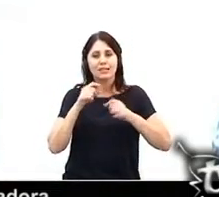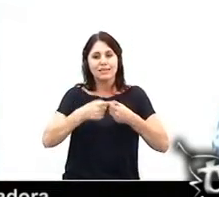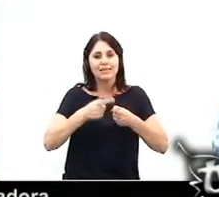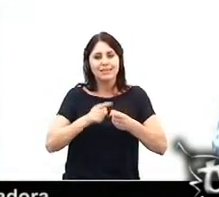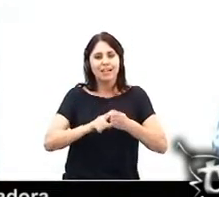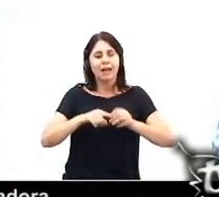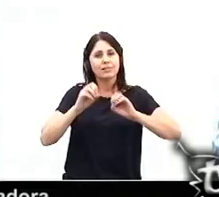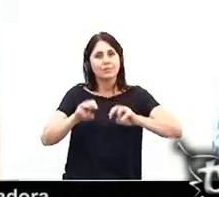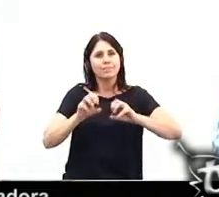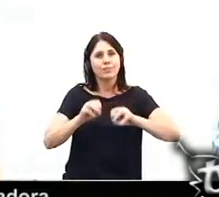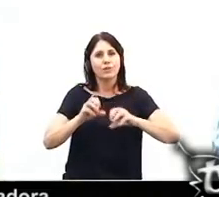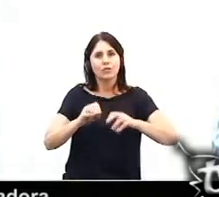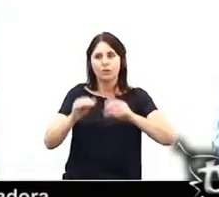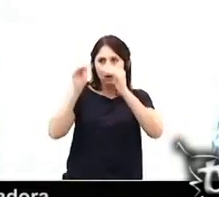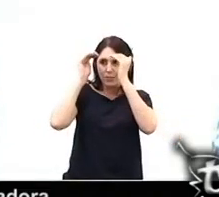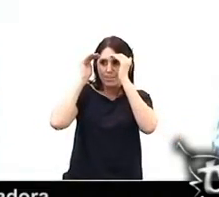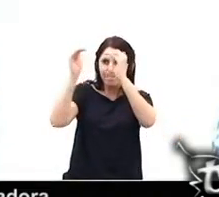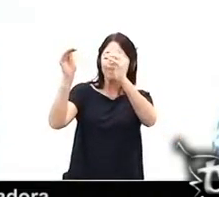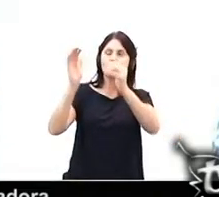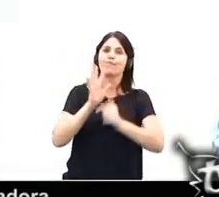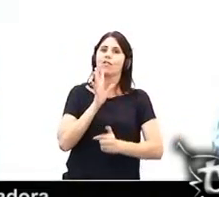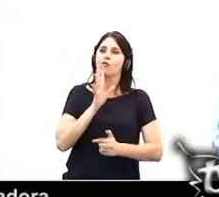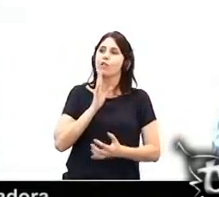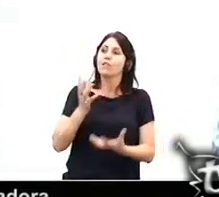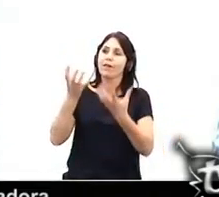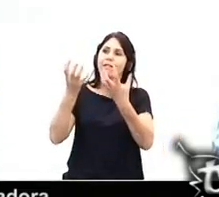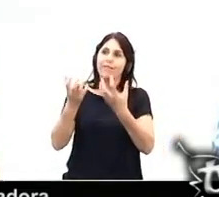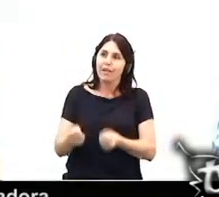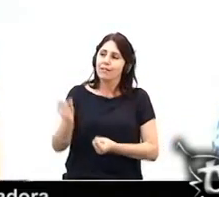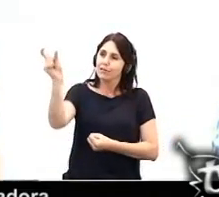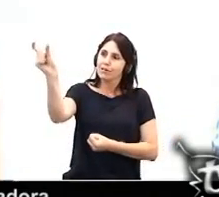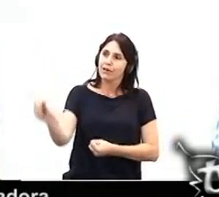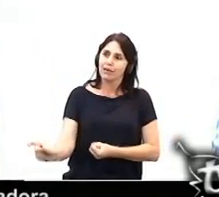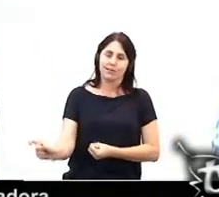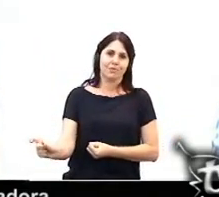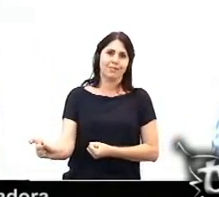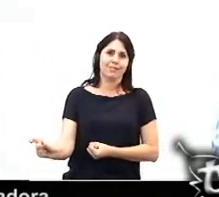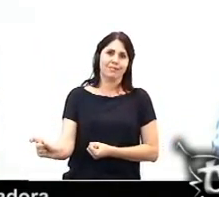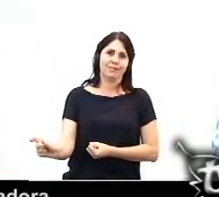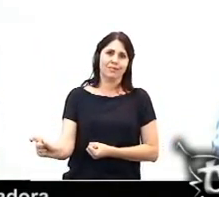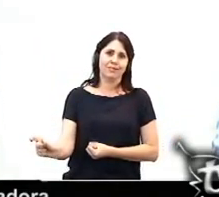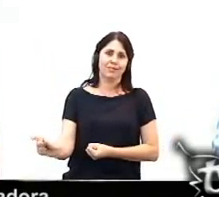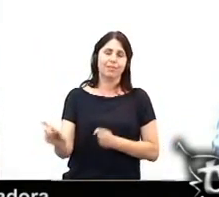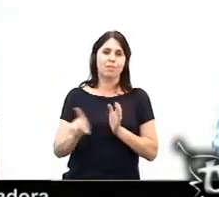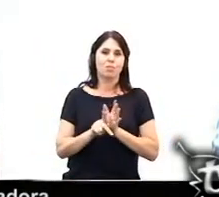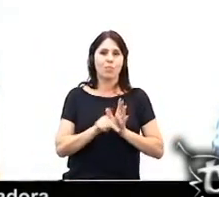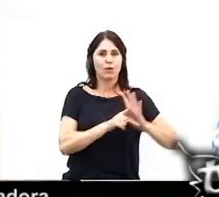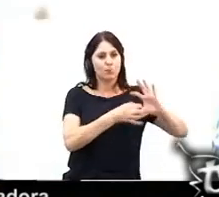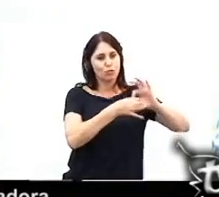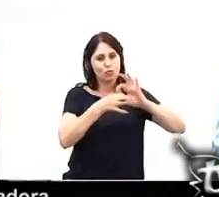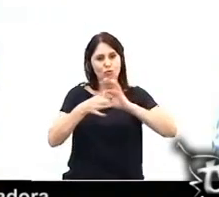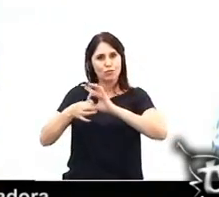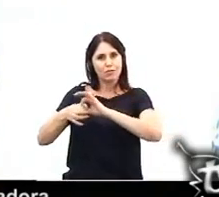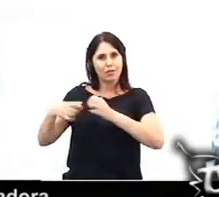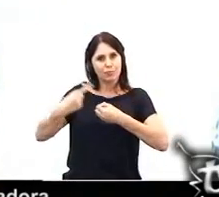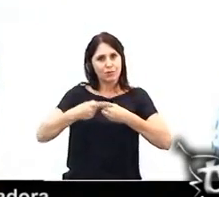mais o problema dele que não escuta. E assim é a nossa cidade, e assim se constitui a cidade